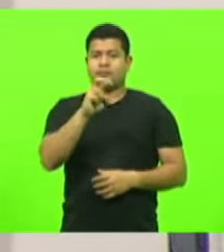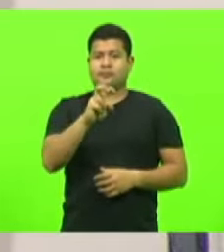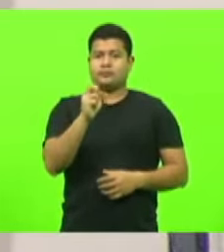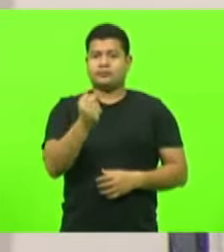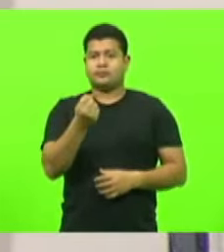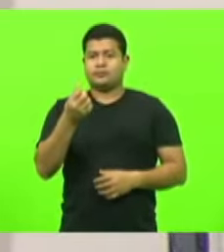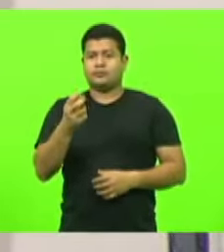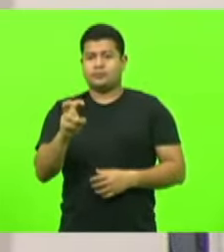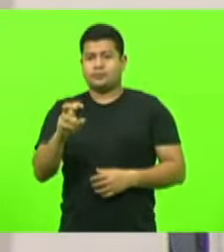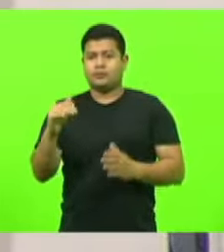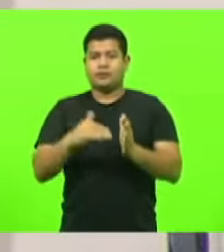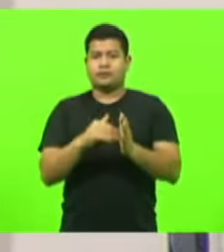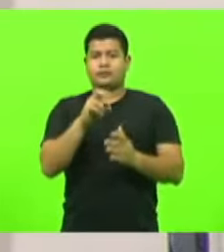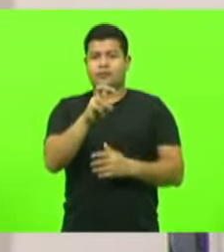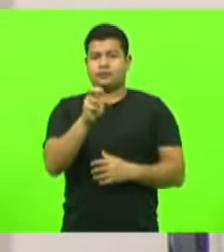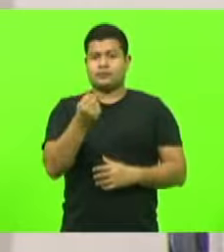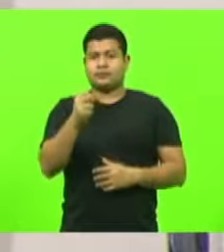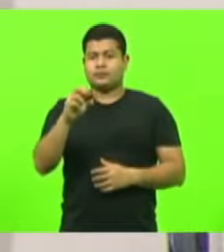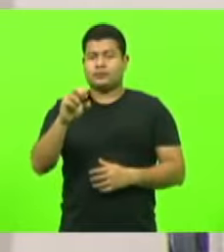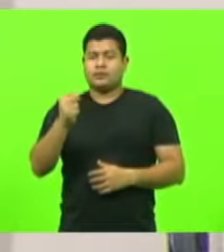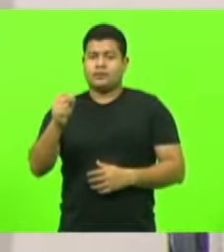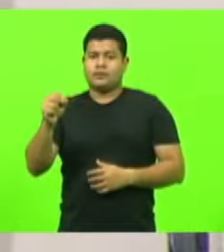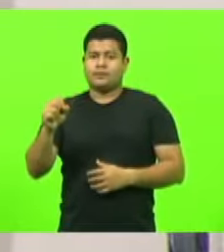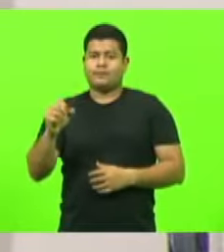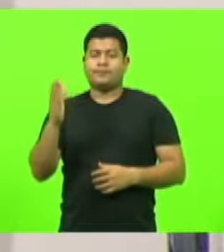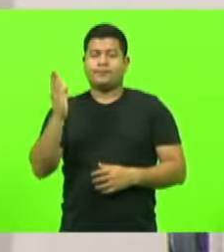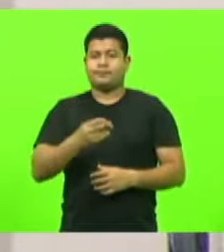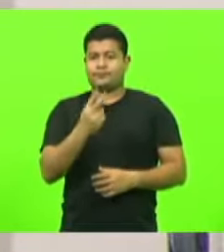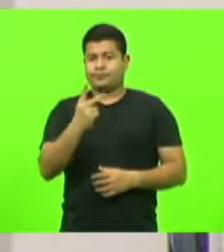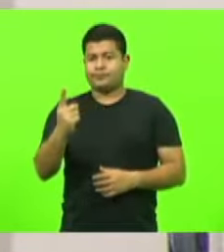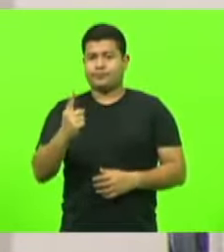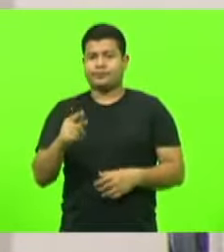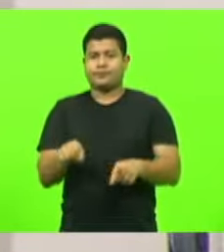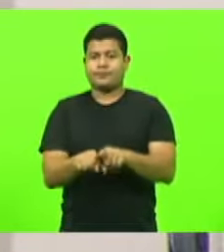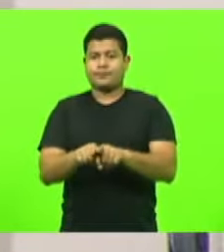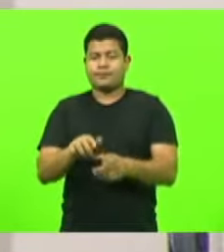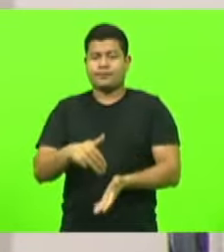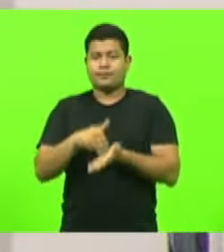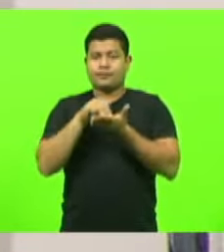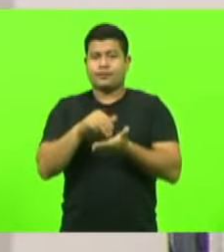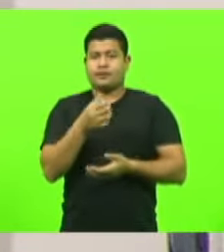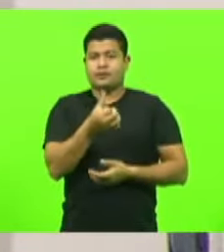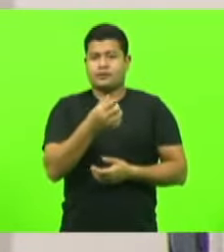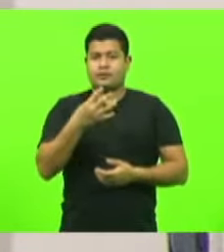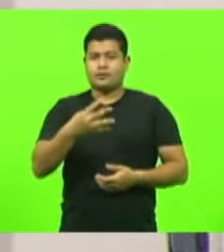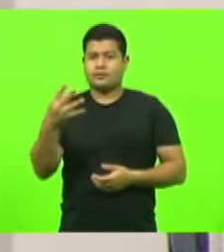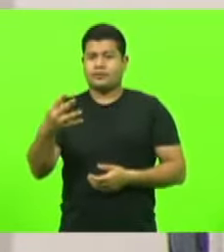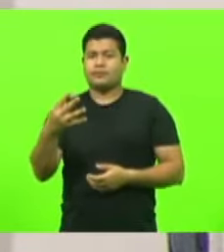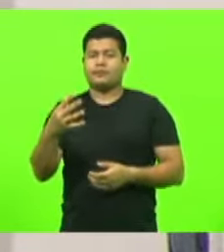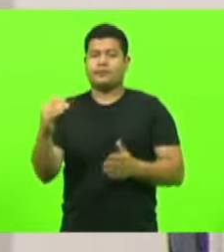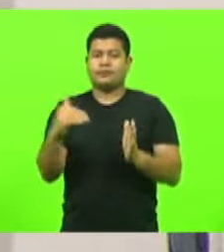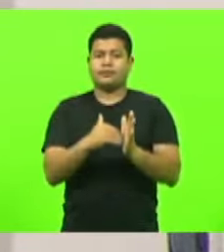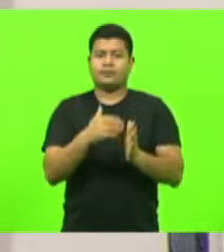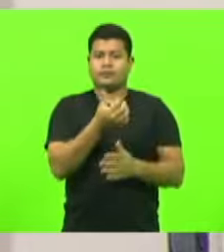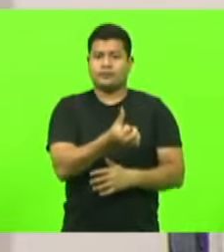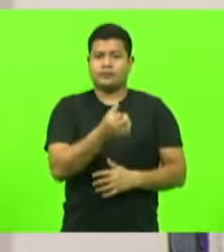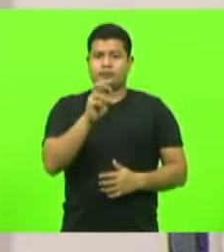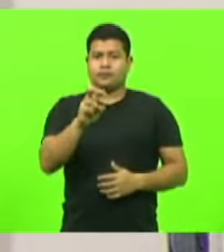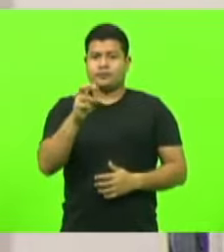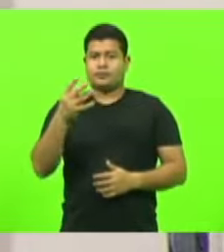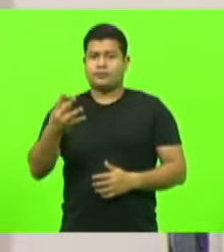585 a 588/2021. As moções números 644